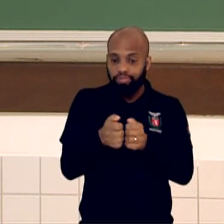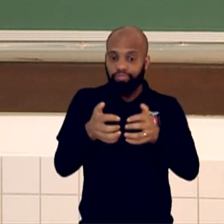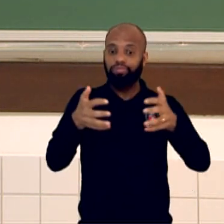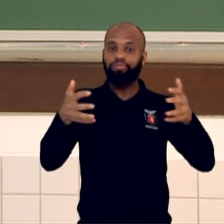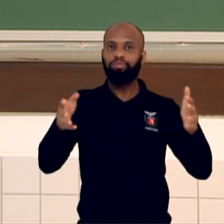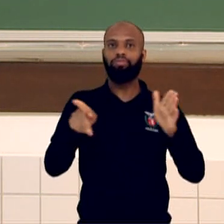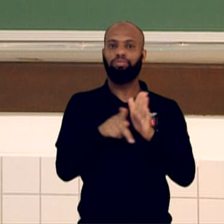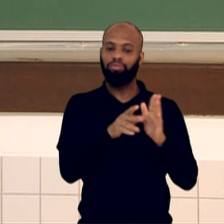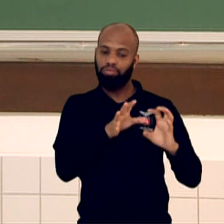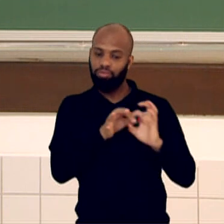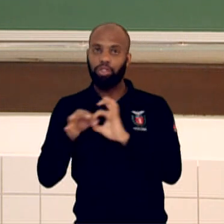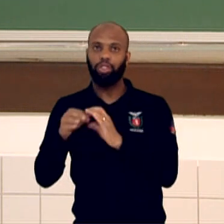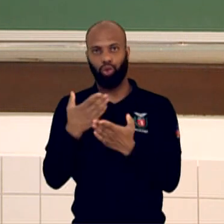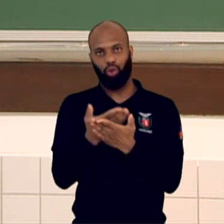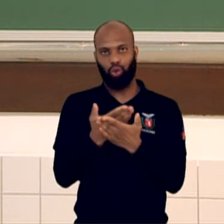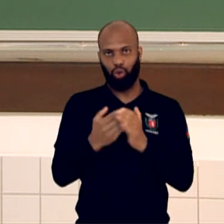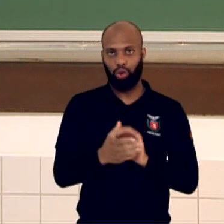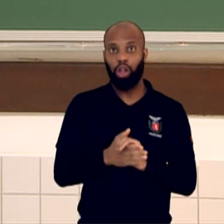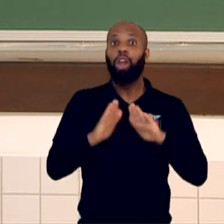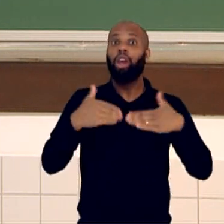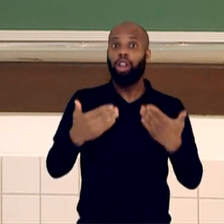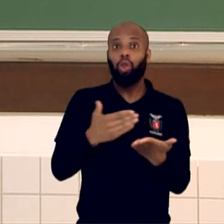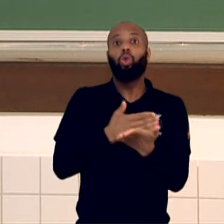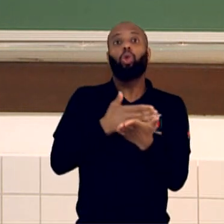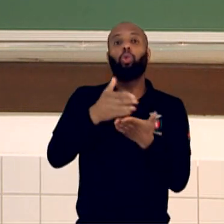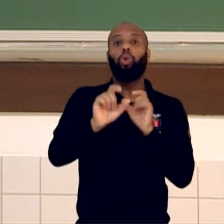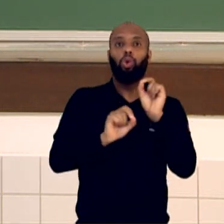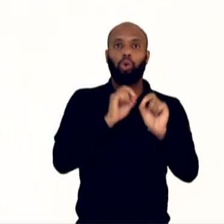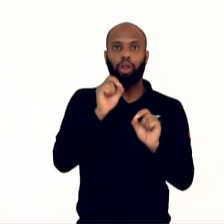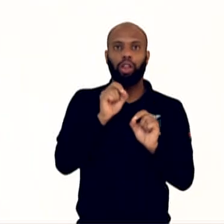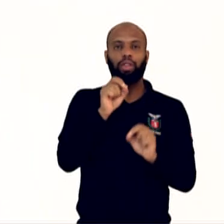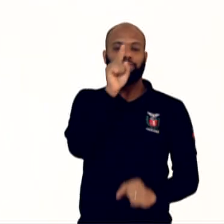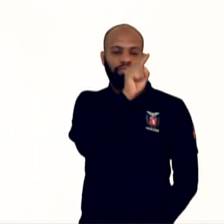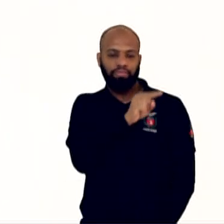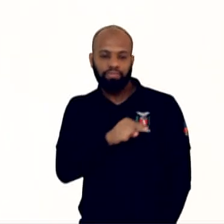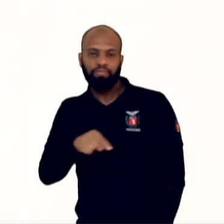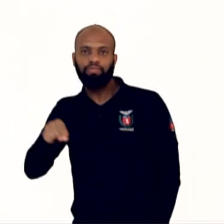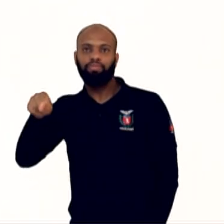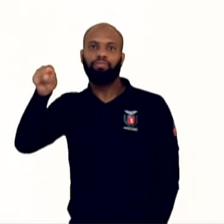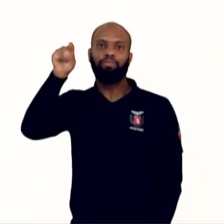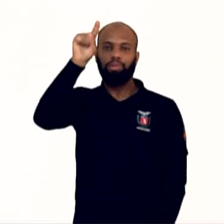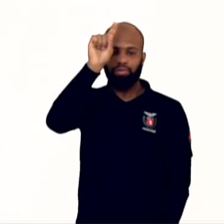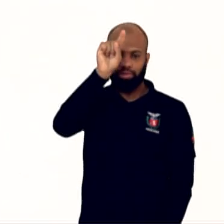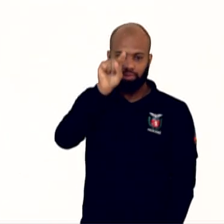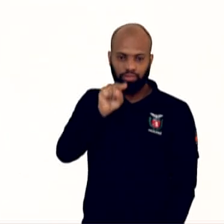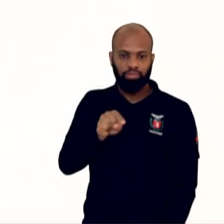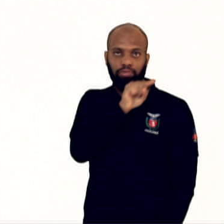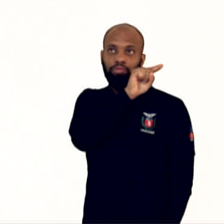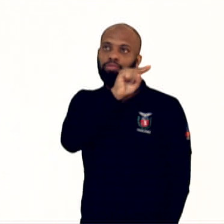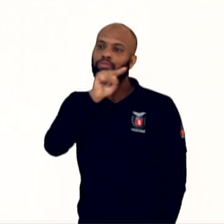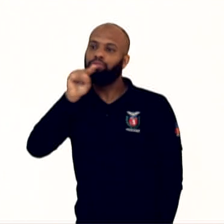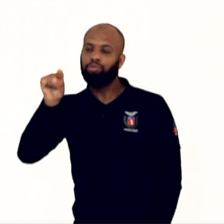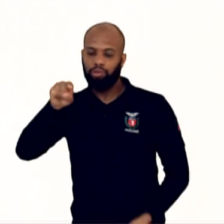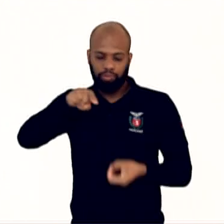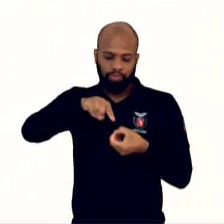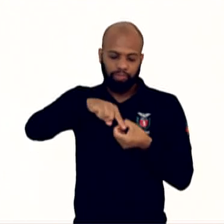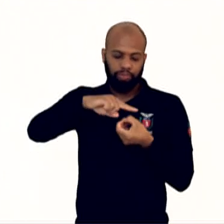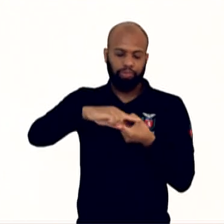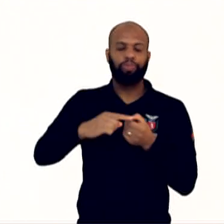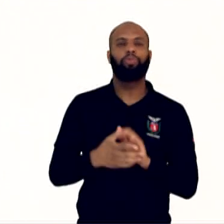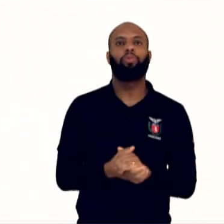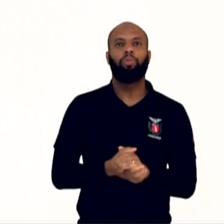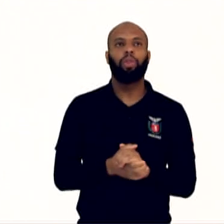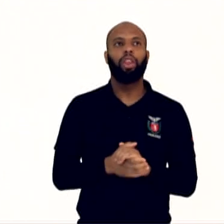esse contexto de estudo. E aí que entra a circunferência trigonométrica. O que a gente lembra da